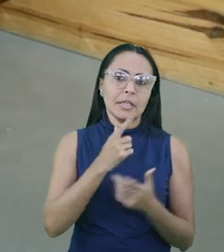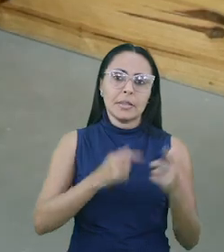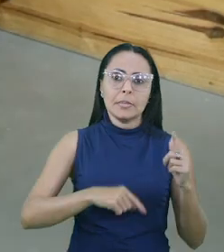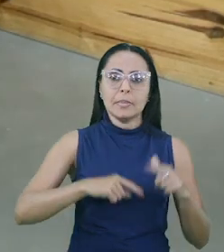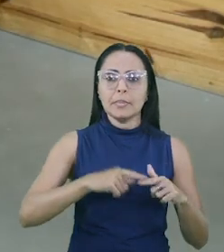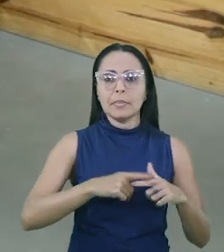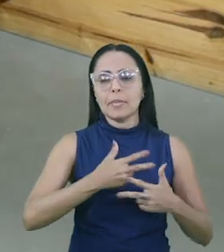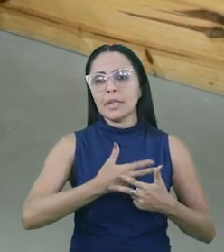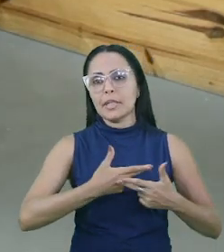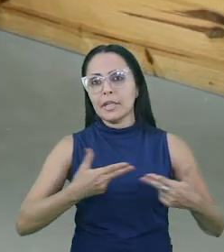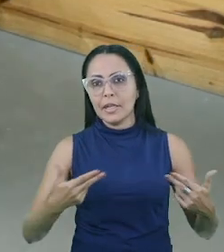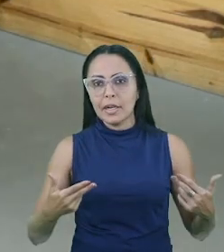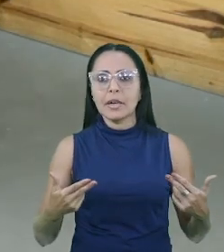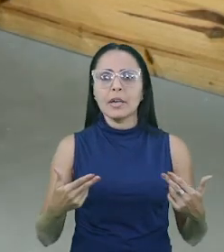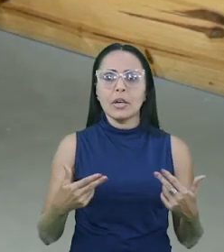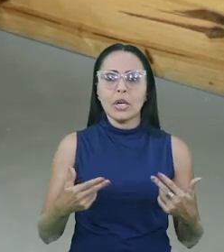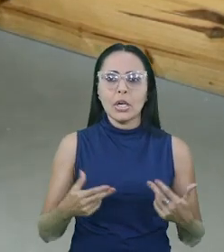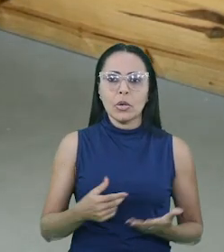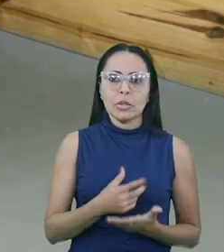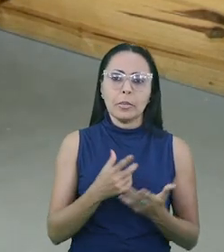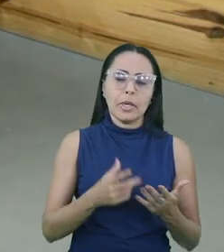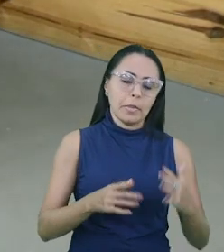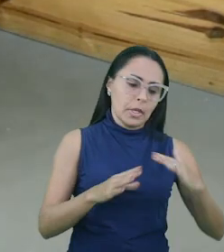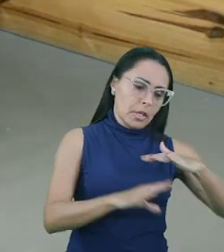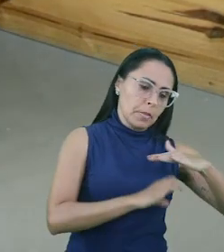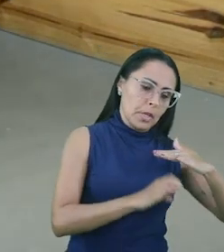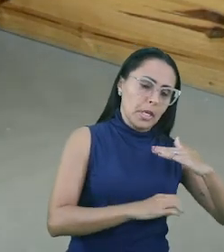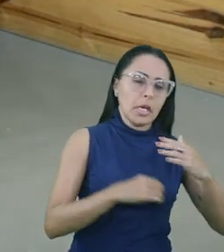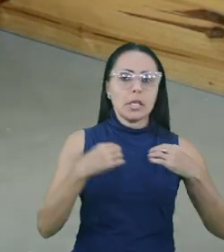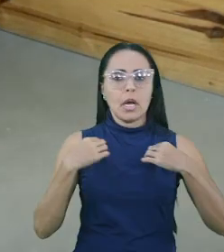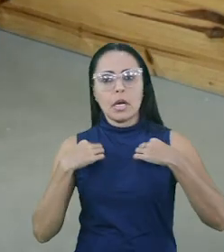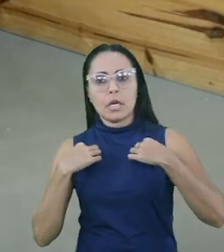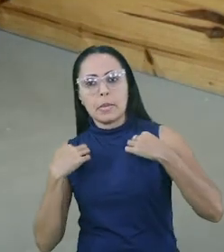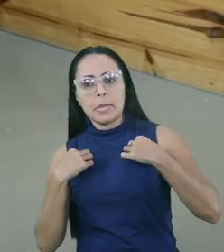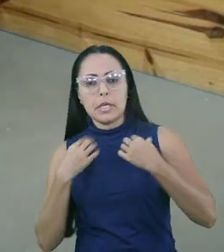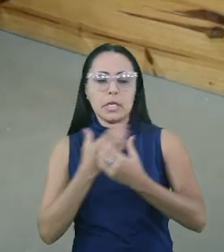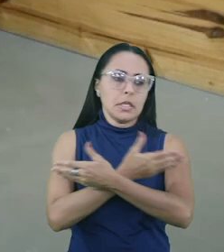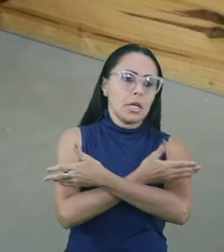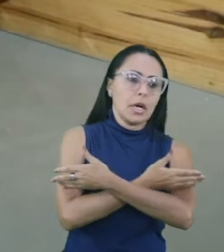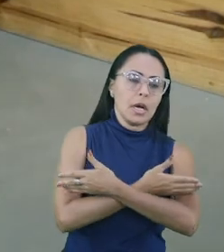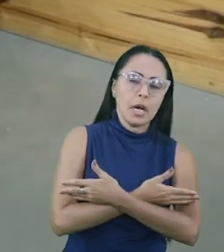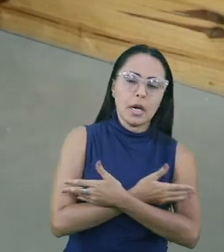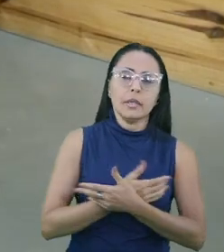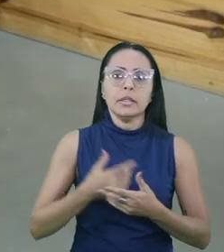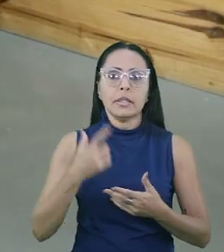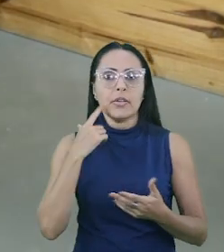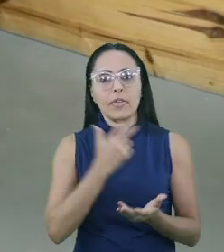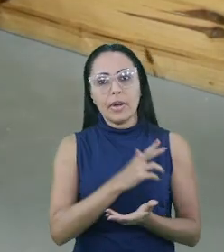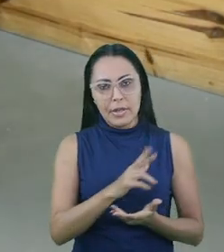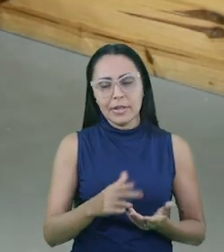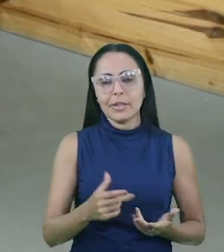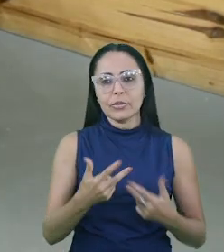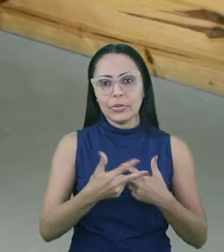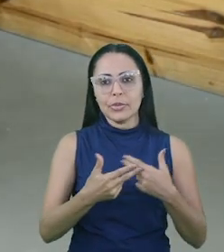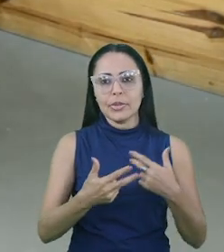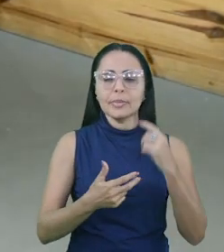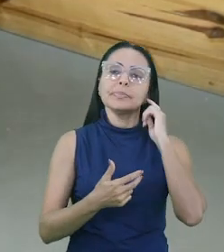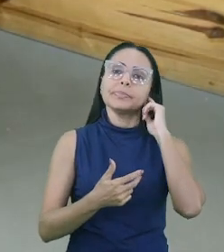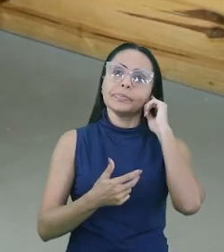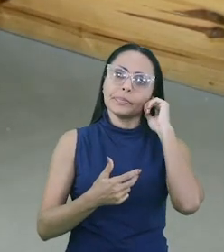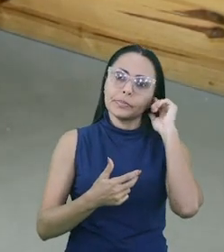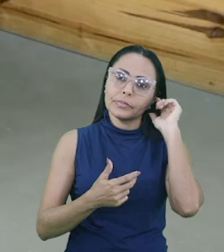desde brinde para empresa, camisa, ecobag, enfim, muitas coisas podem ser feitas,